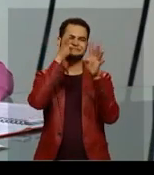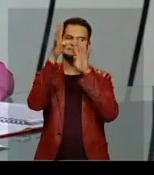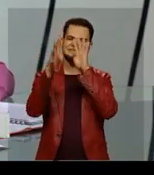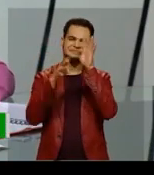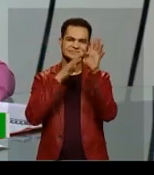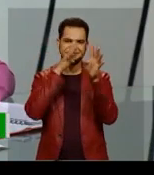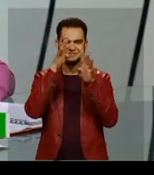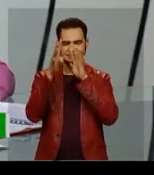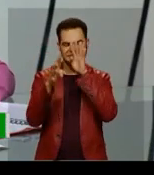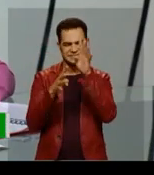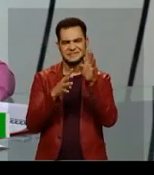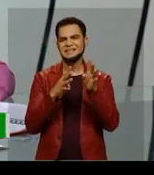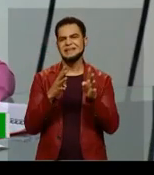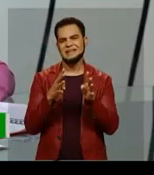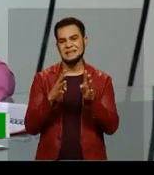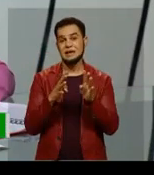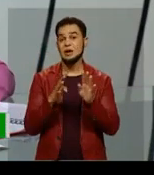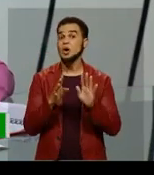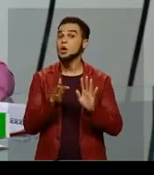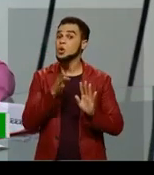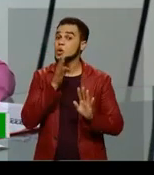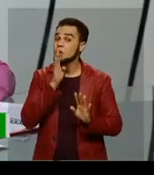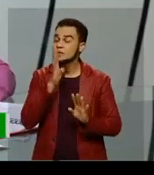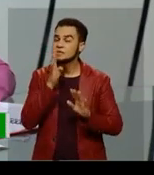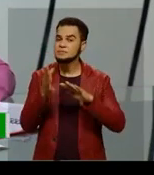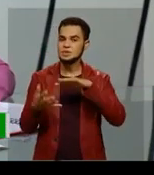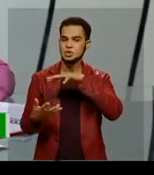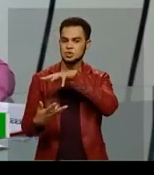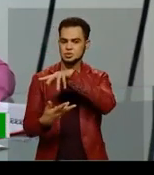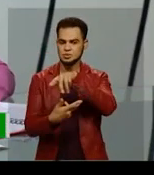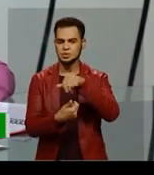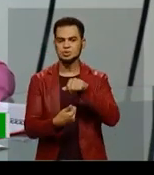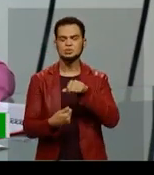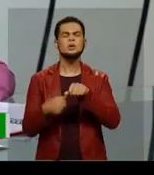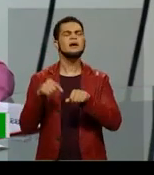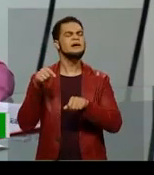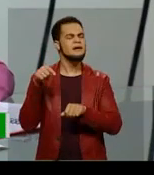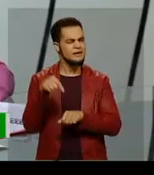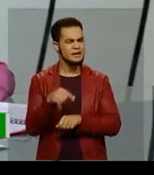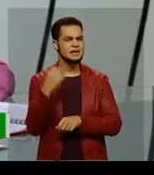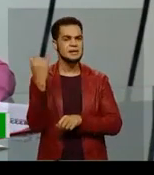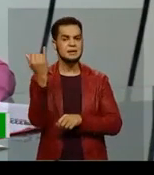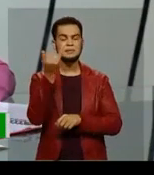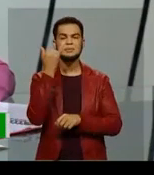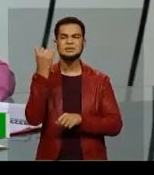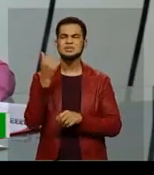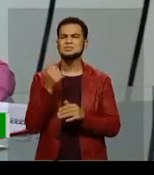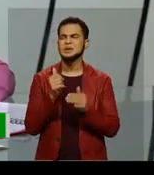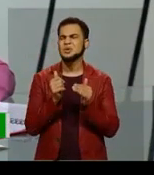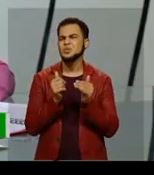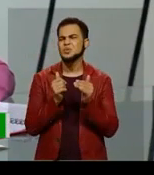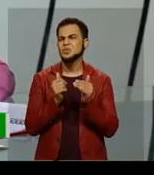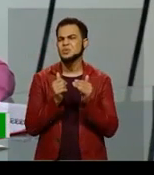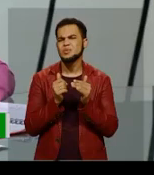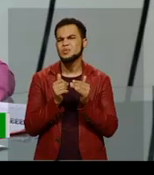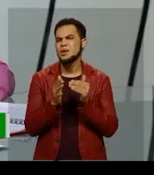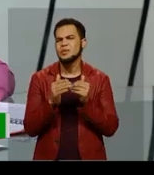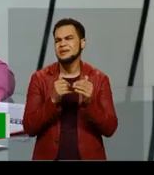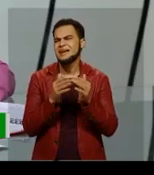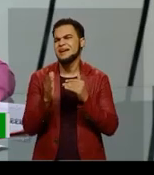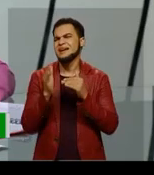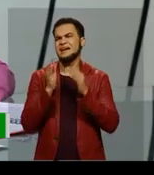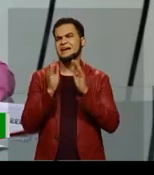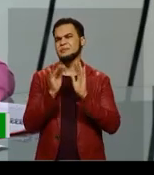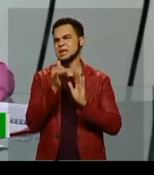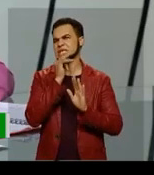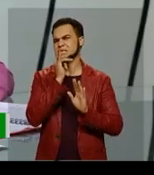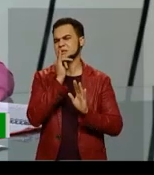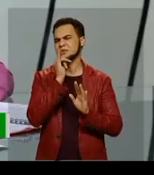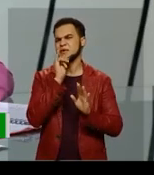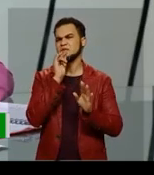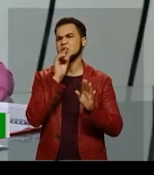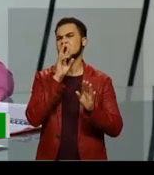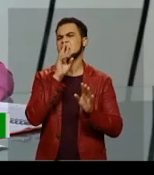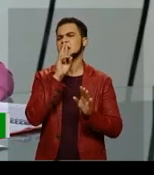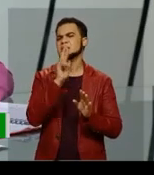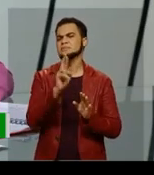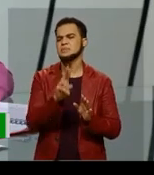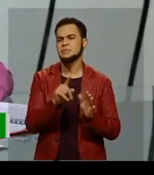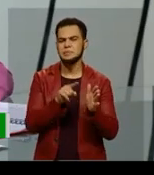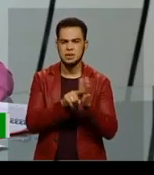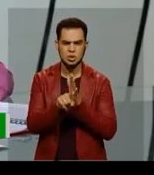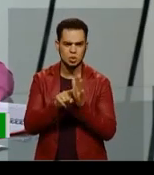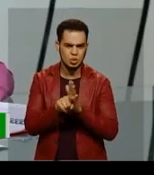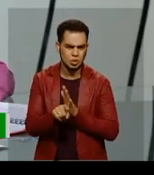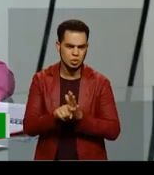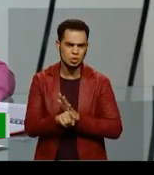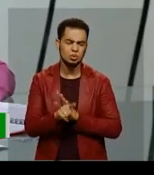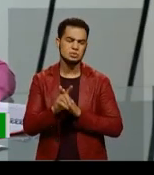Então, o conhecimento de mundo é importantíssimo para para quando você vai responder suas perguntas, suas